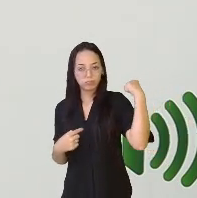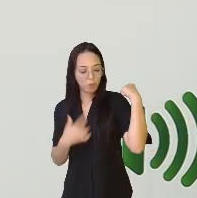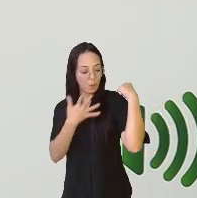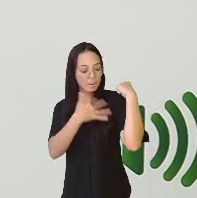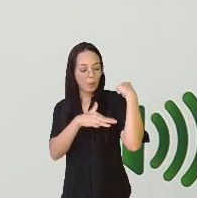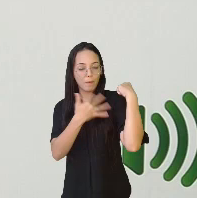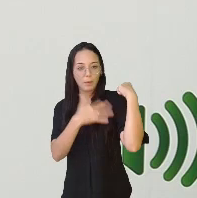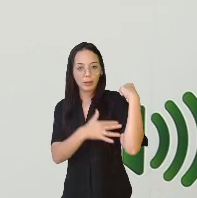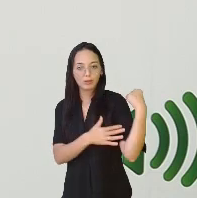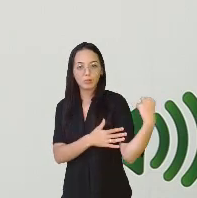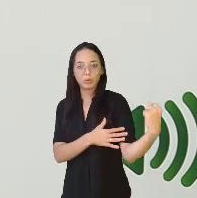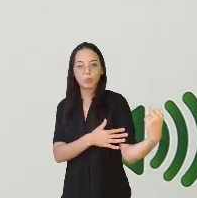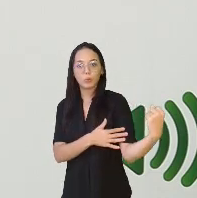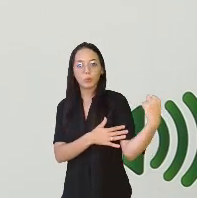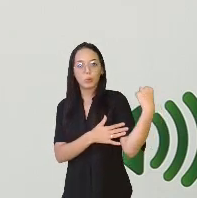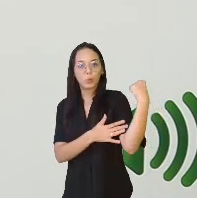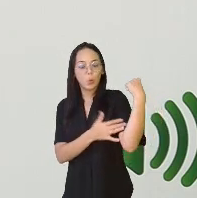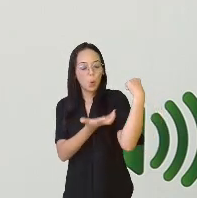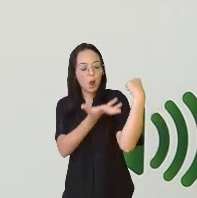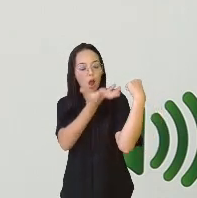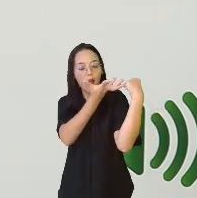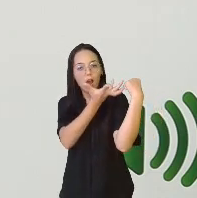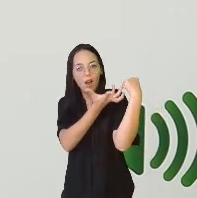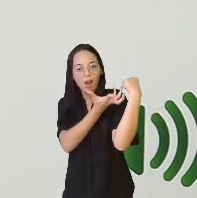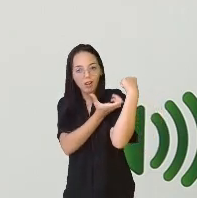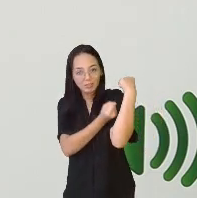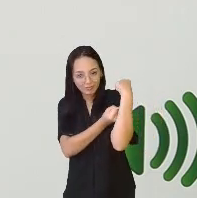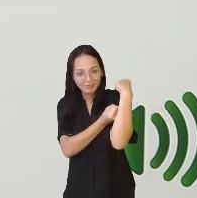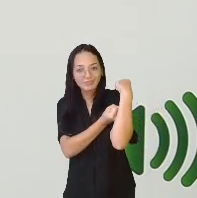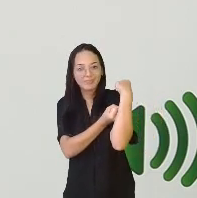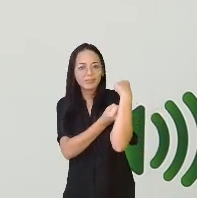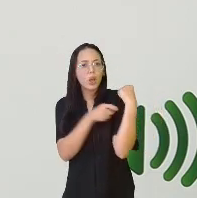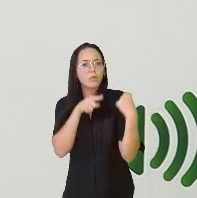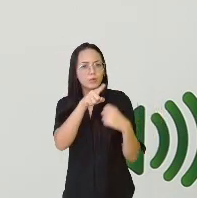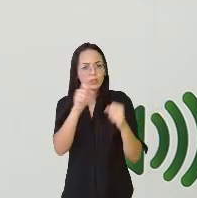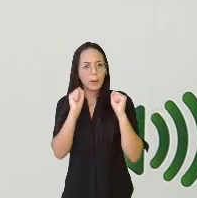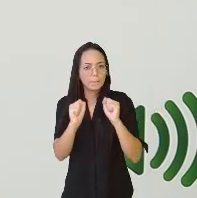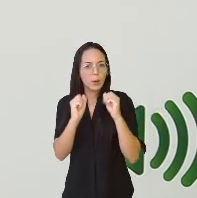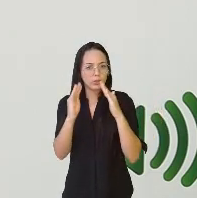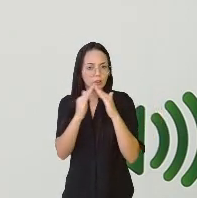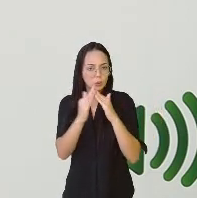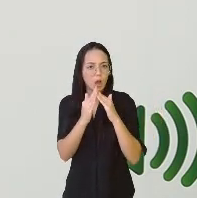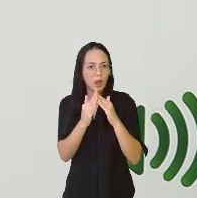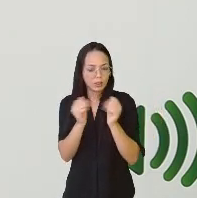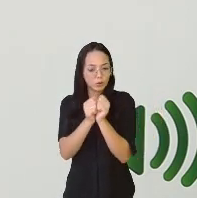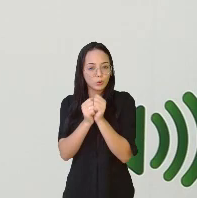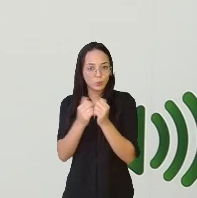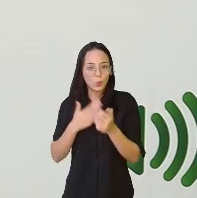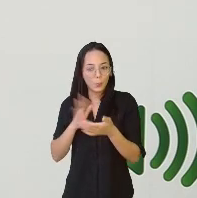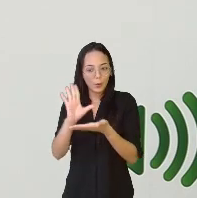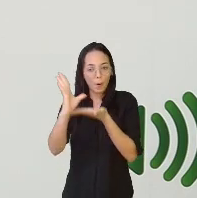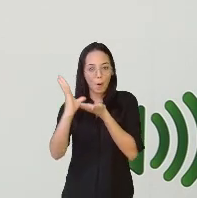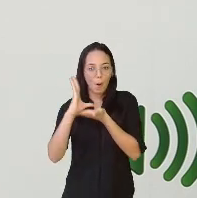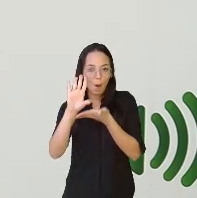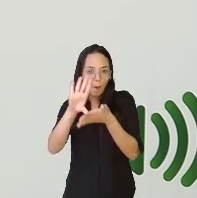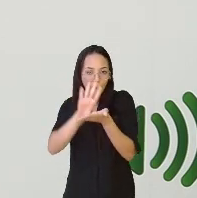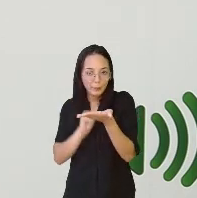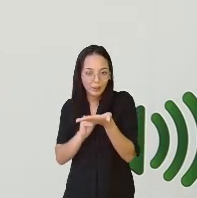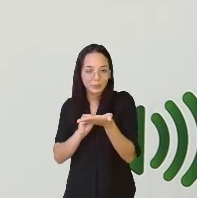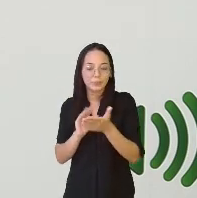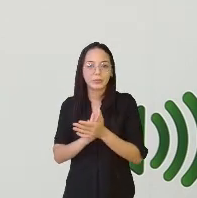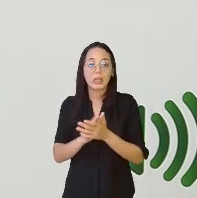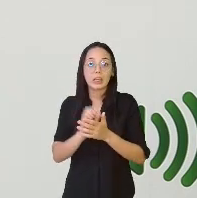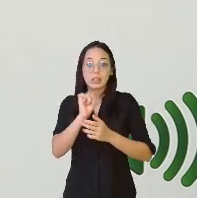movimento aqui, ele está contraído. Você na sua casa pode fazer esse exercício junto comigo aí de casa. Se